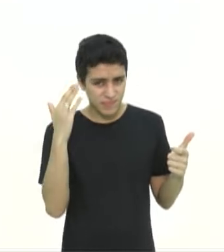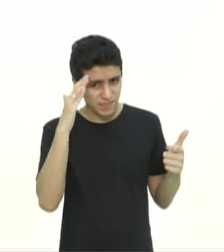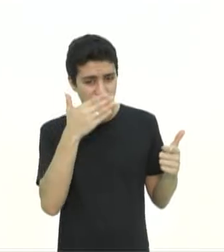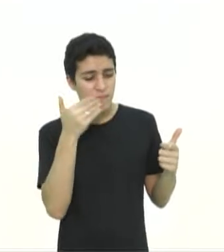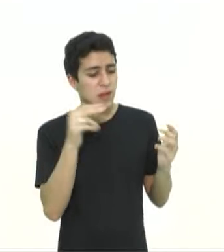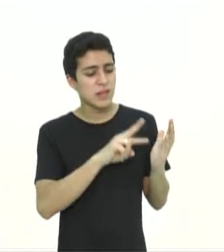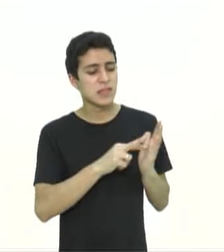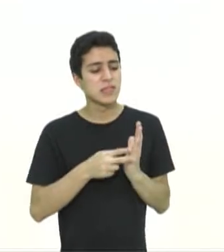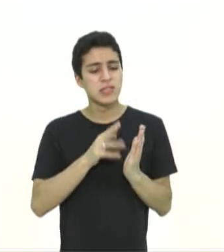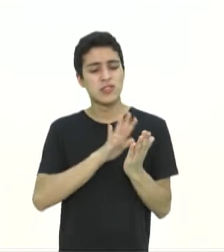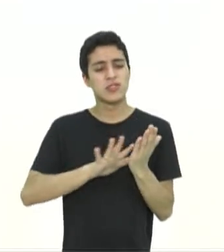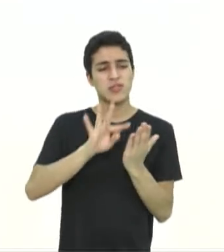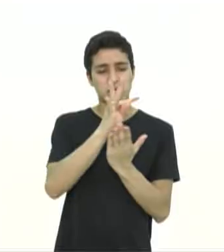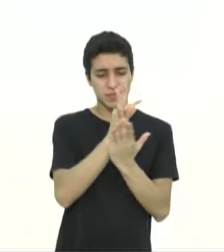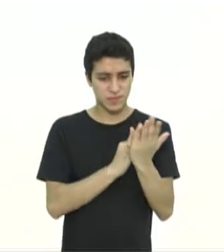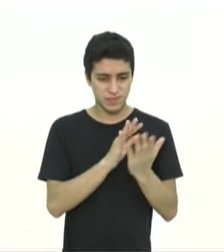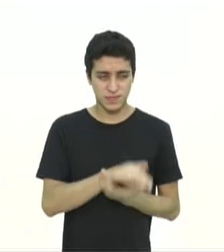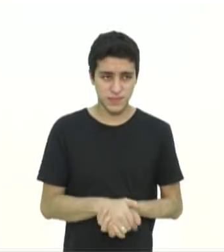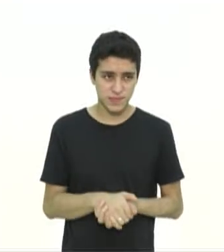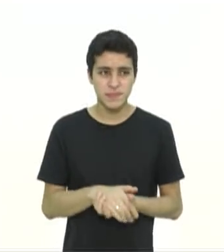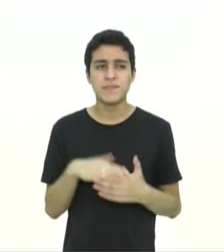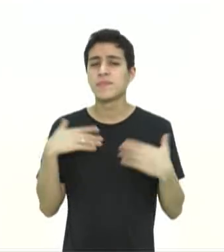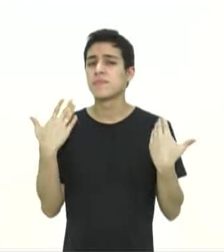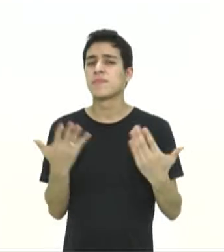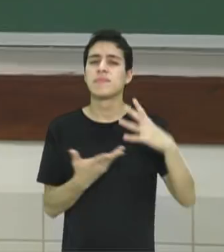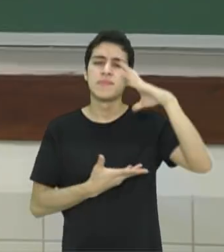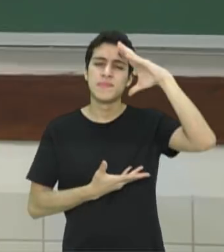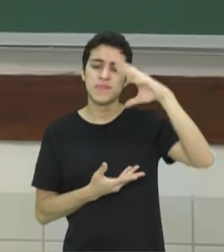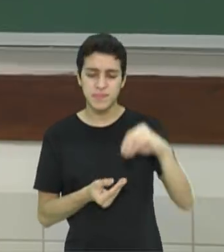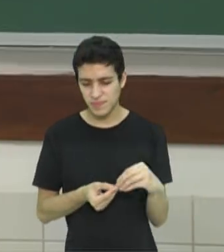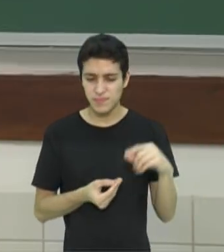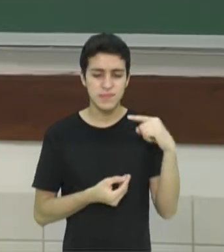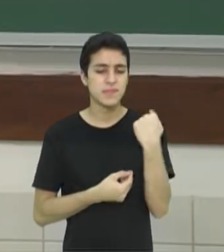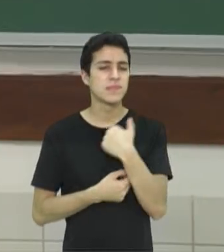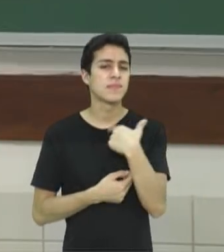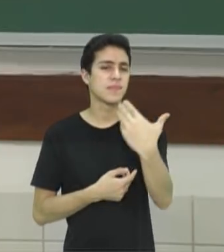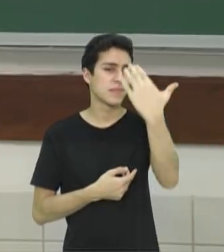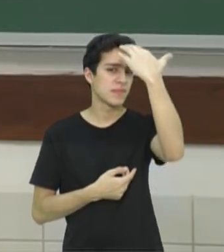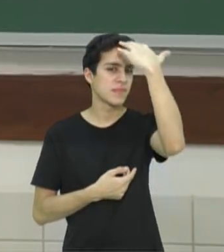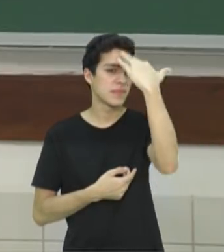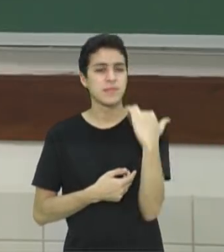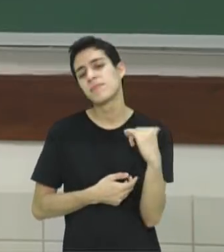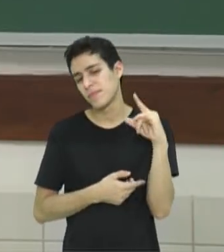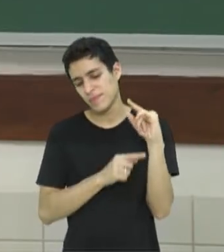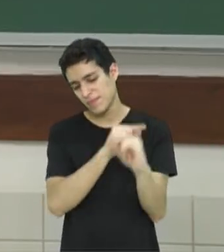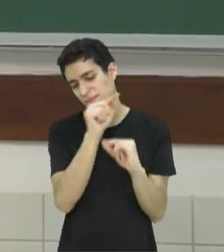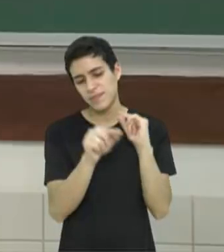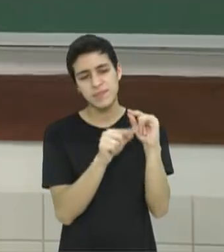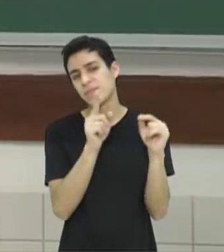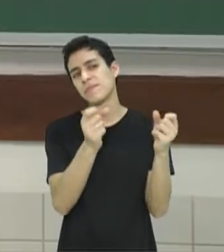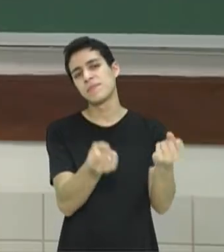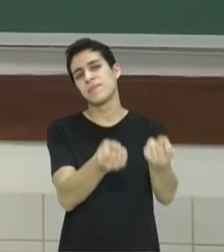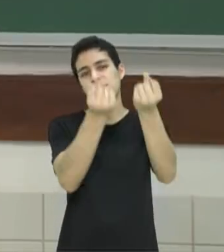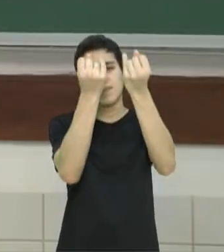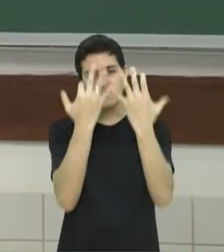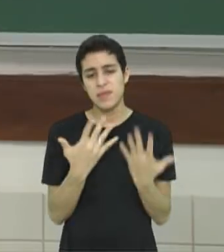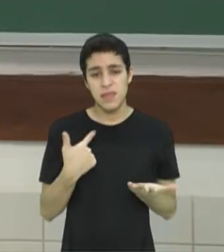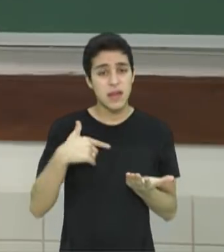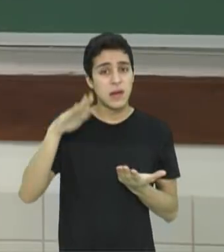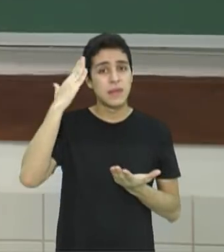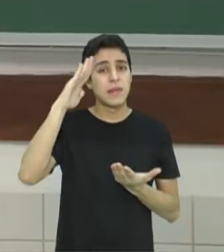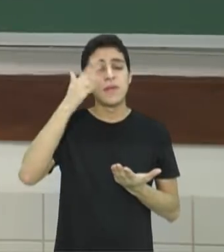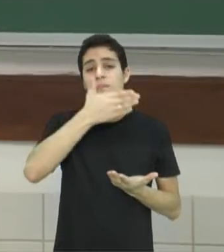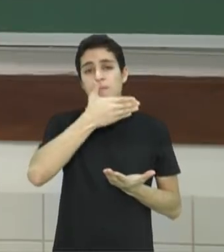melhor os sentidos do texto. Então, quando eu entender, quando eu sei sobre o que é que ele está falando, eu entendo